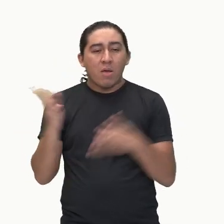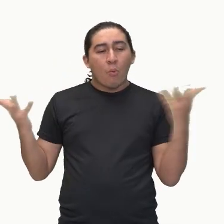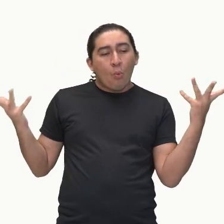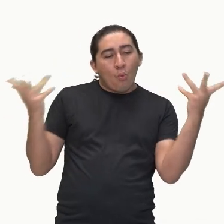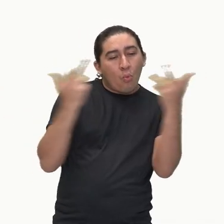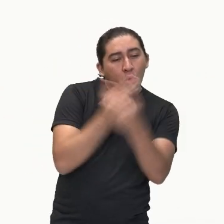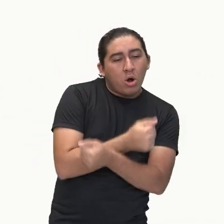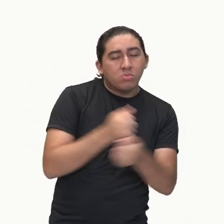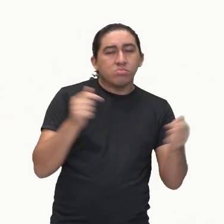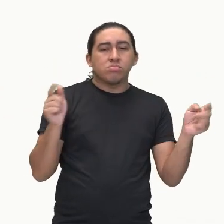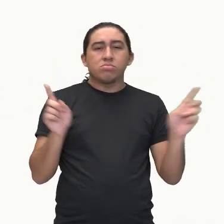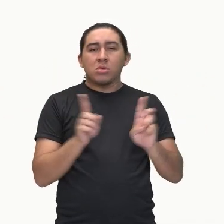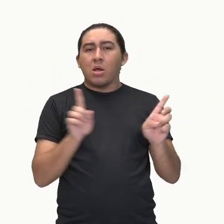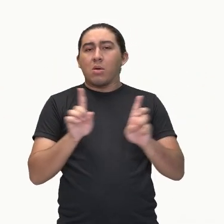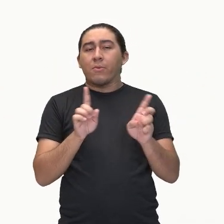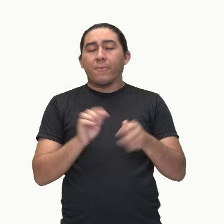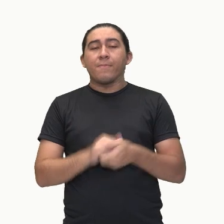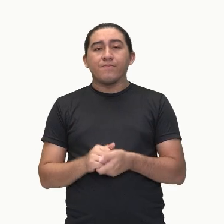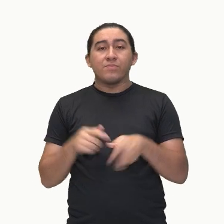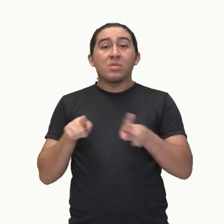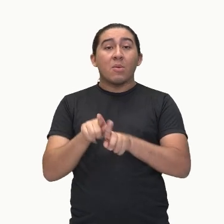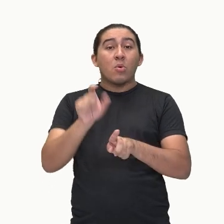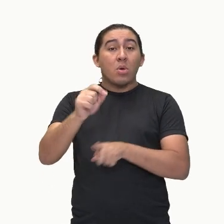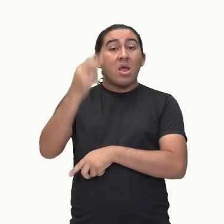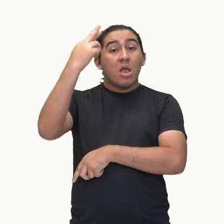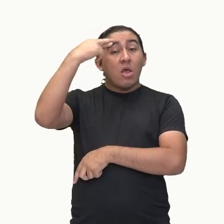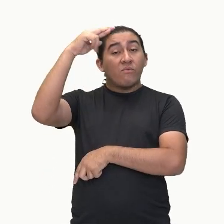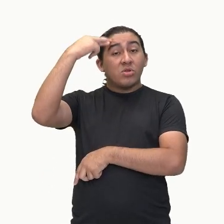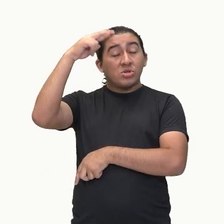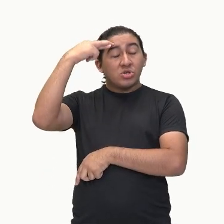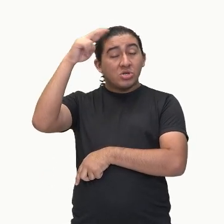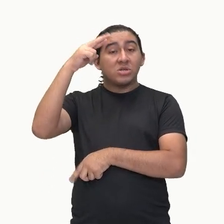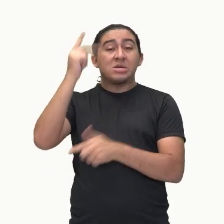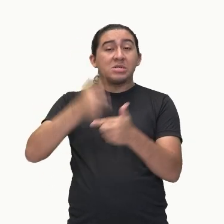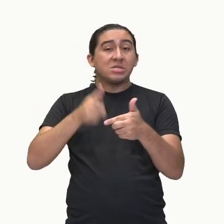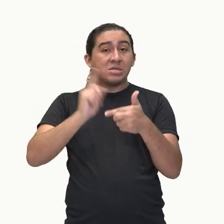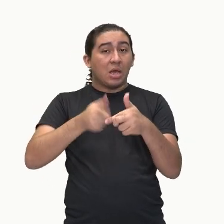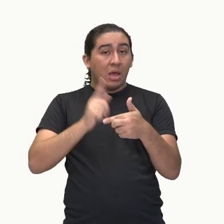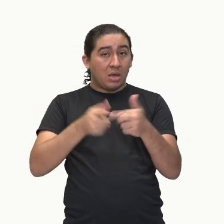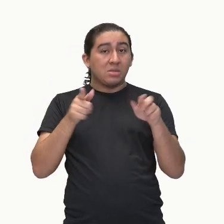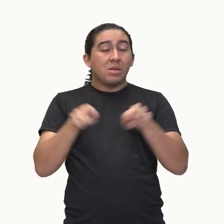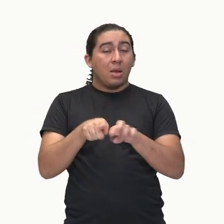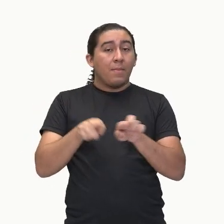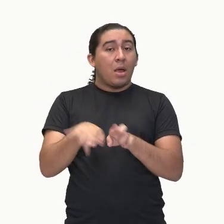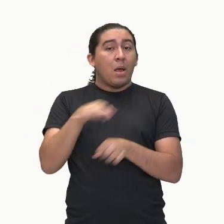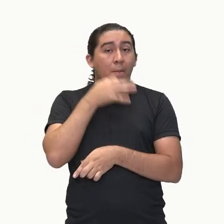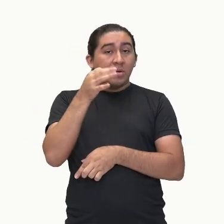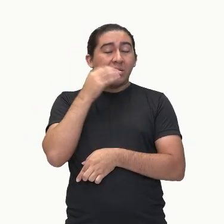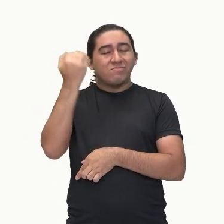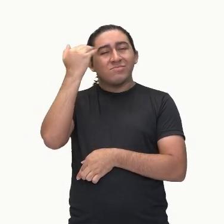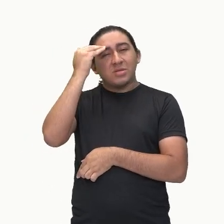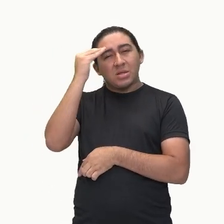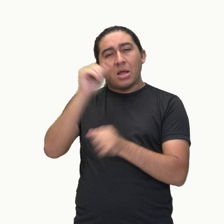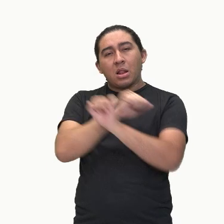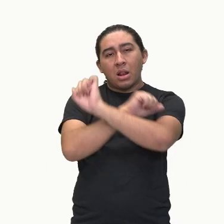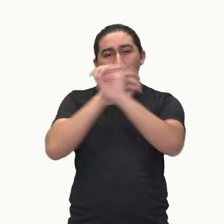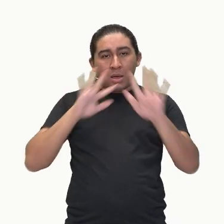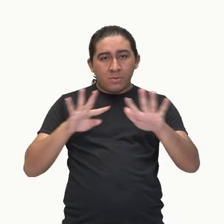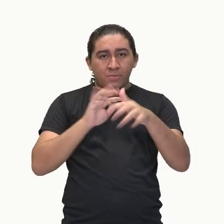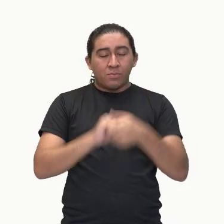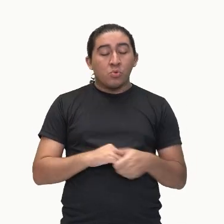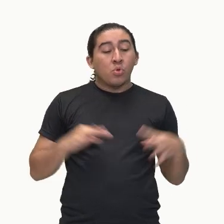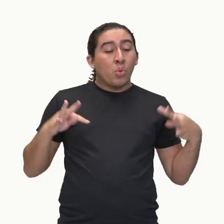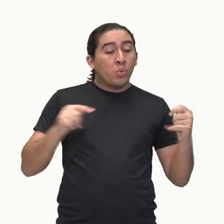e ver o belo, mas também para refletir, criticizar e entender que tudo